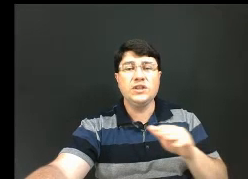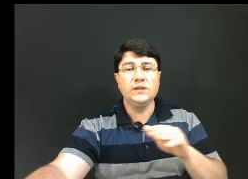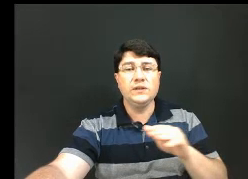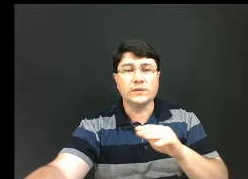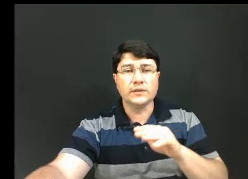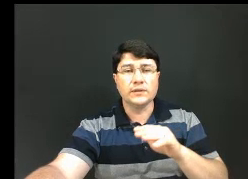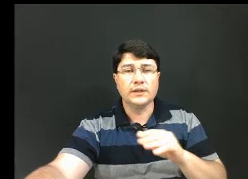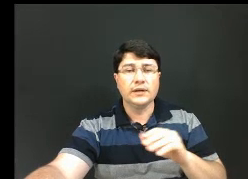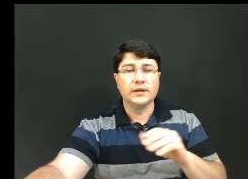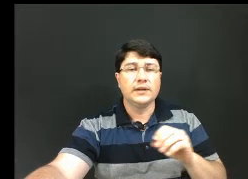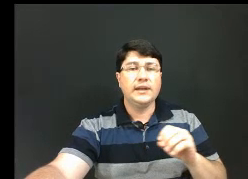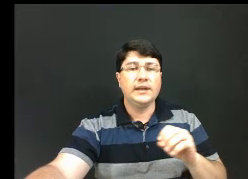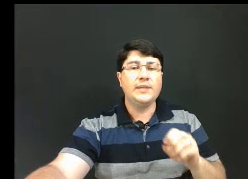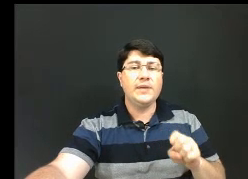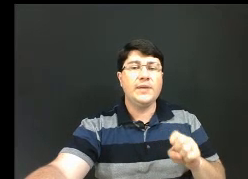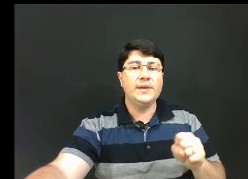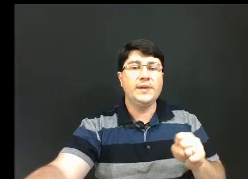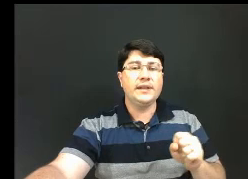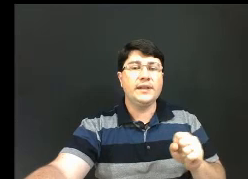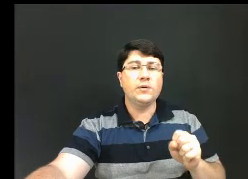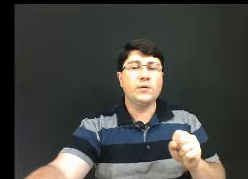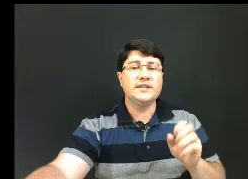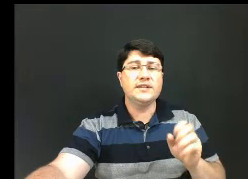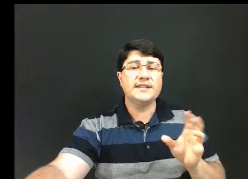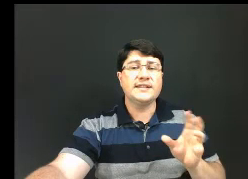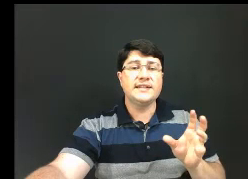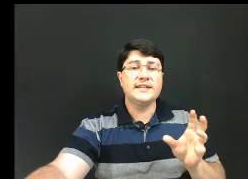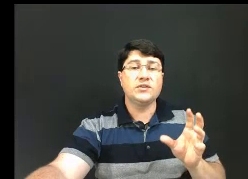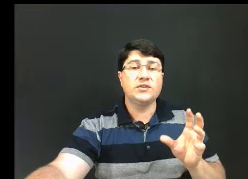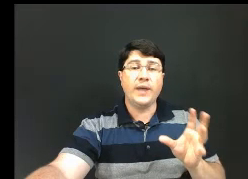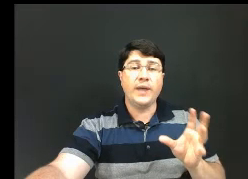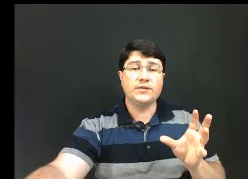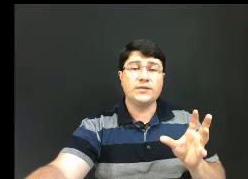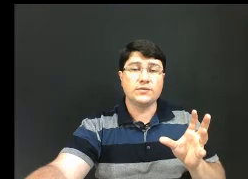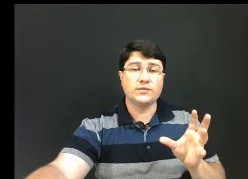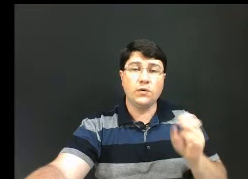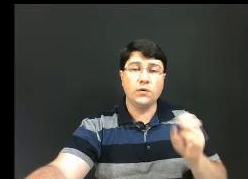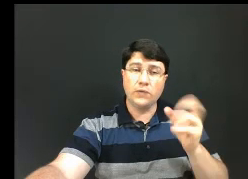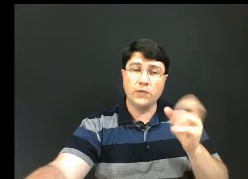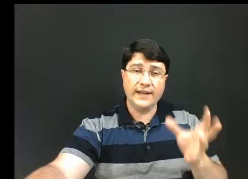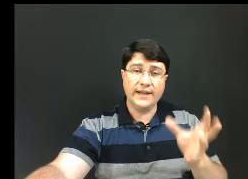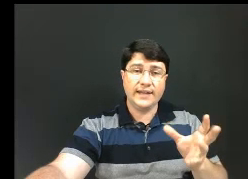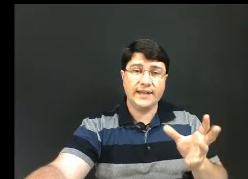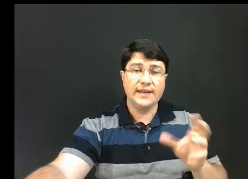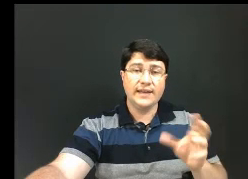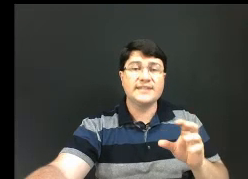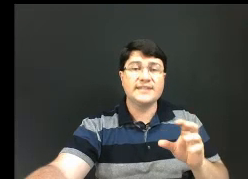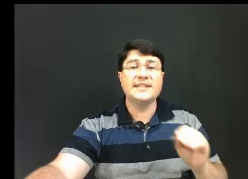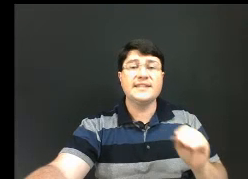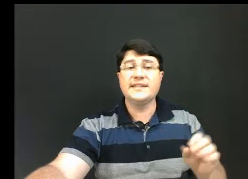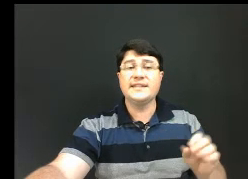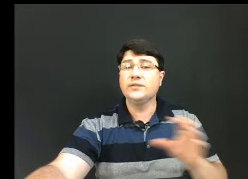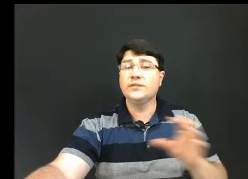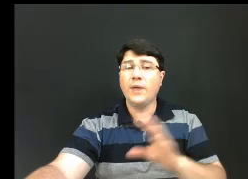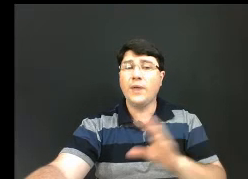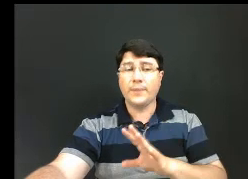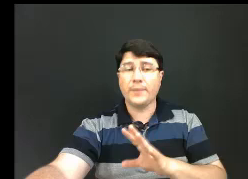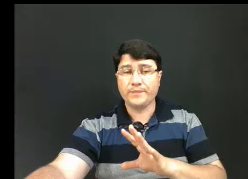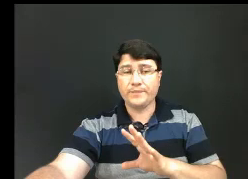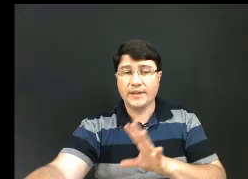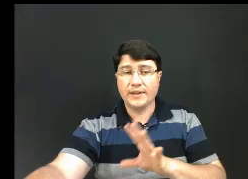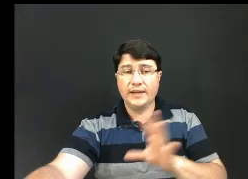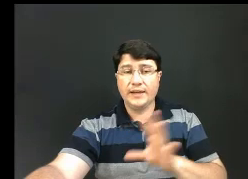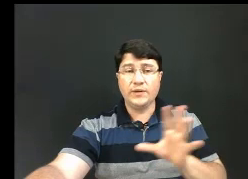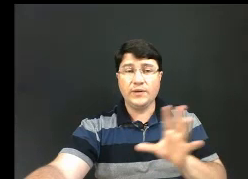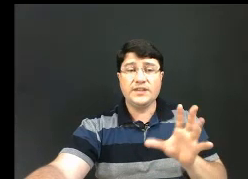contínuo. E também implica que quando se está sinalizando o espaço, ou lugares, né, está se desenhando um